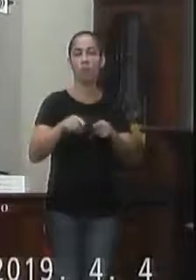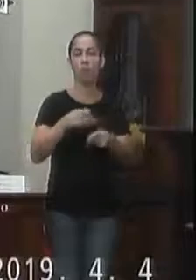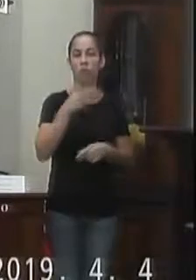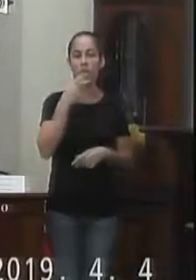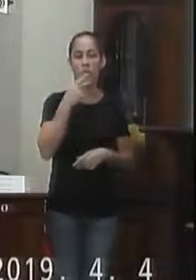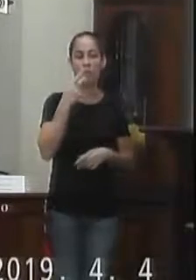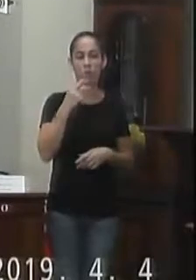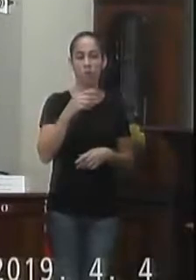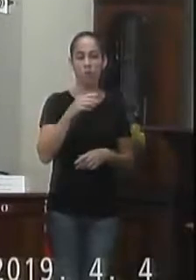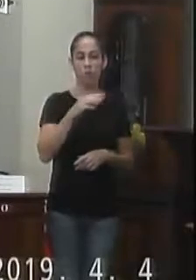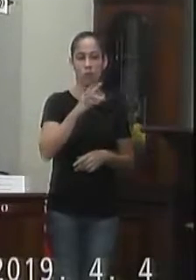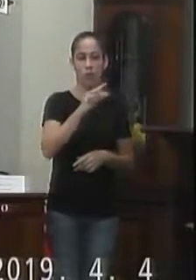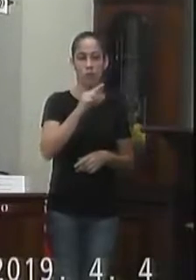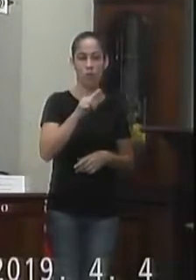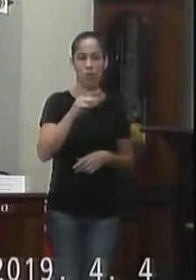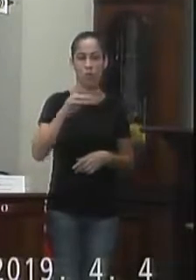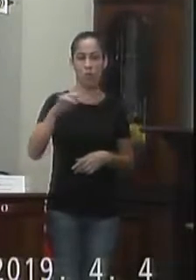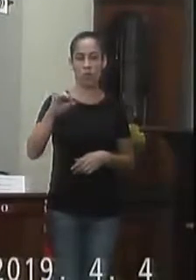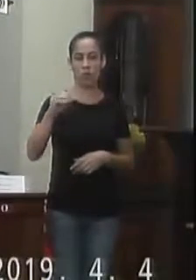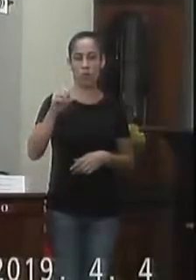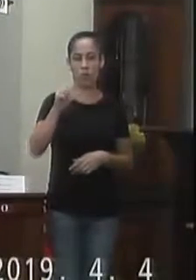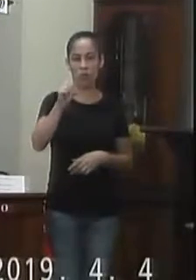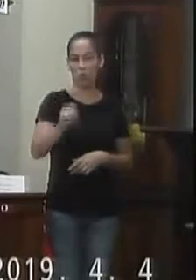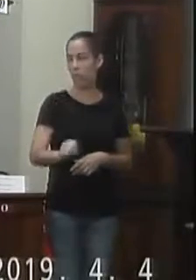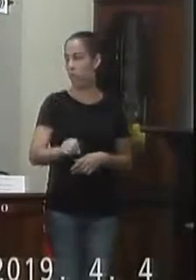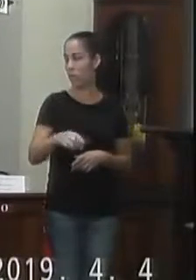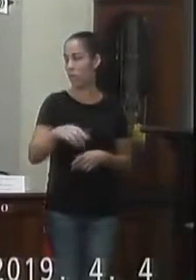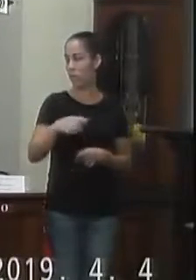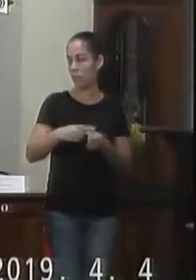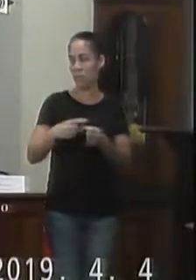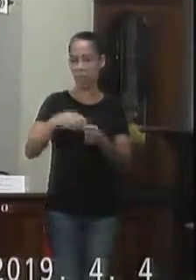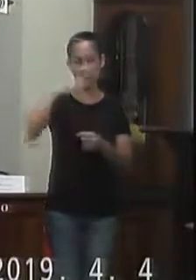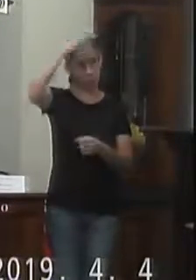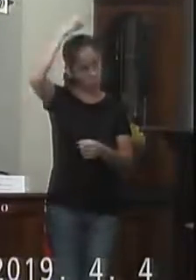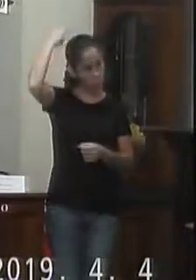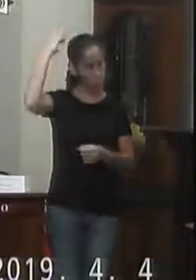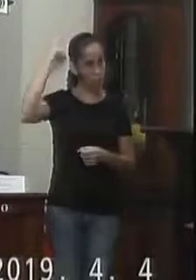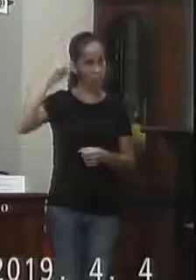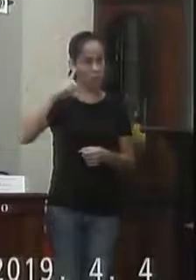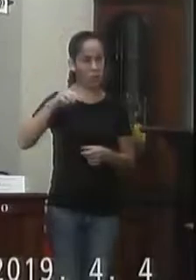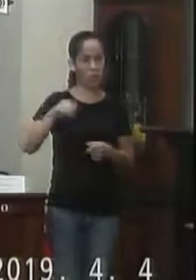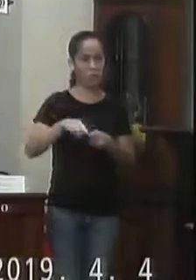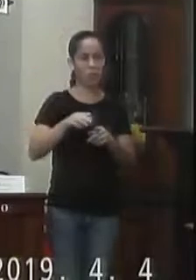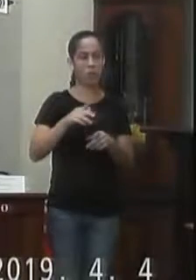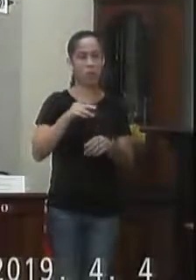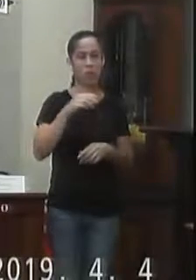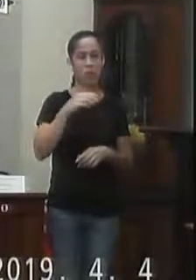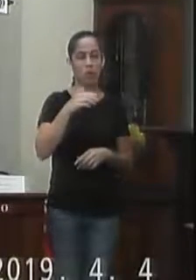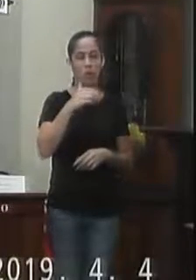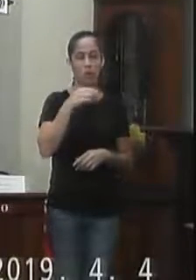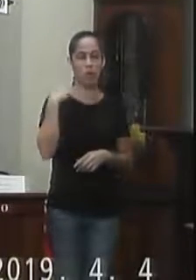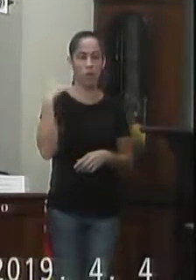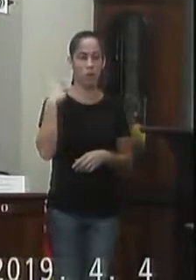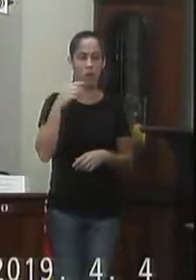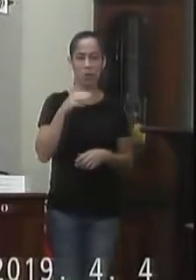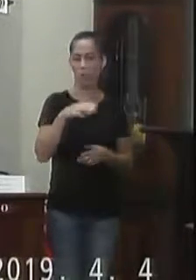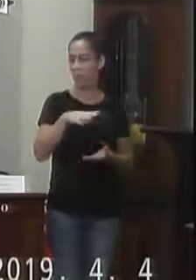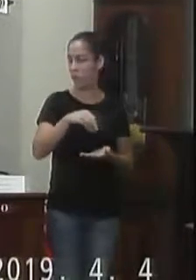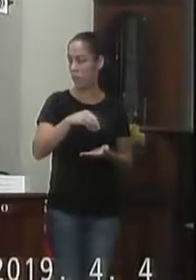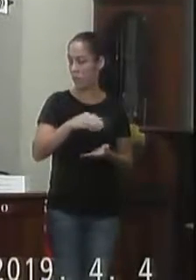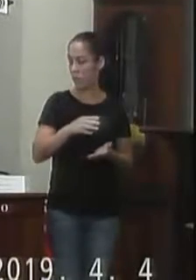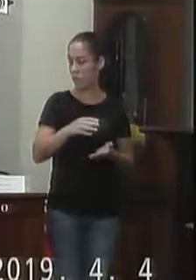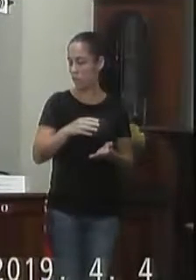falando sobre a questão da TV Rio Sul, no distrito de Santa Isabel do Rio Preto, aos cuidados do vereador Marcelo de Santa Isabel. As cópias do